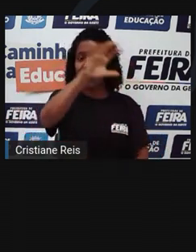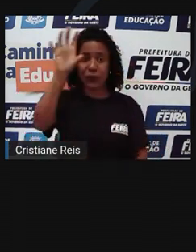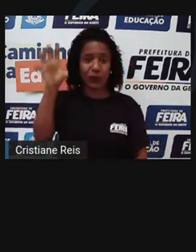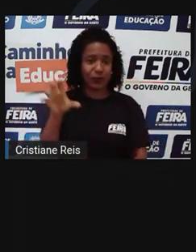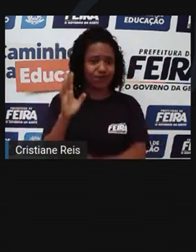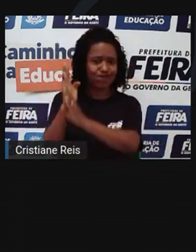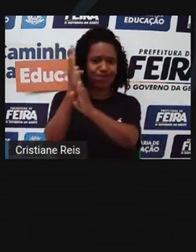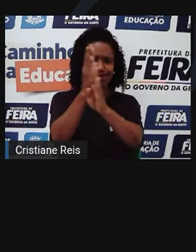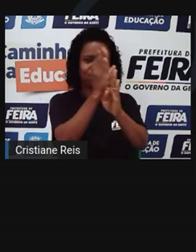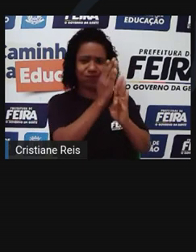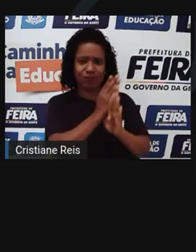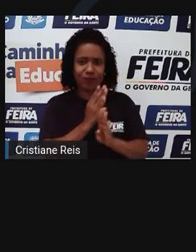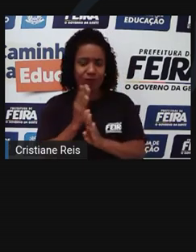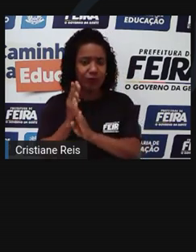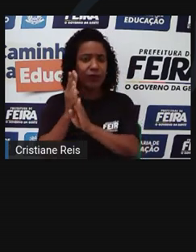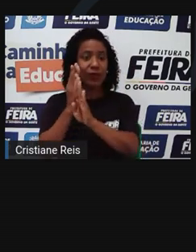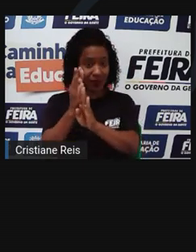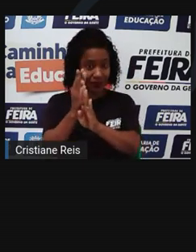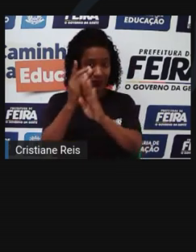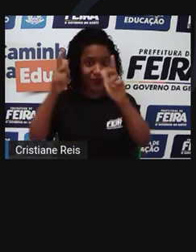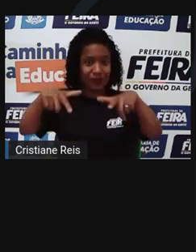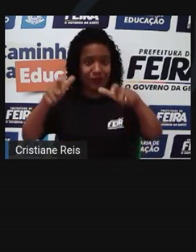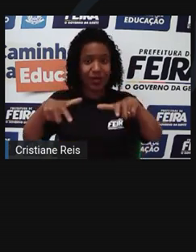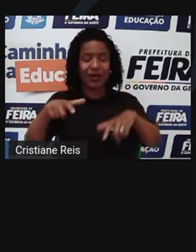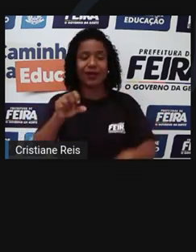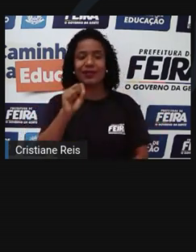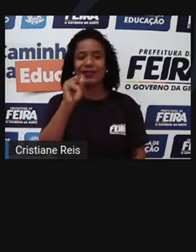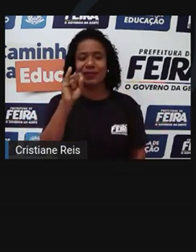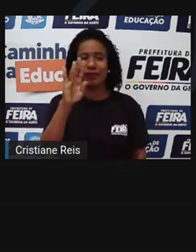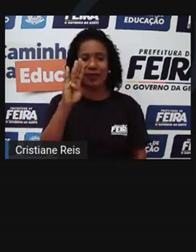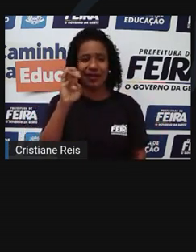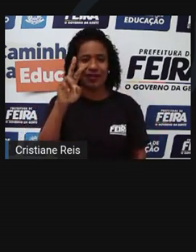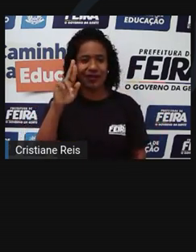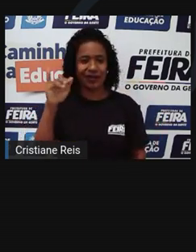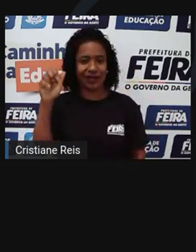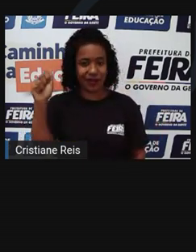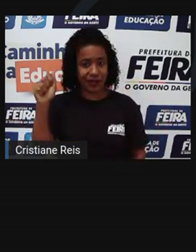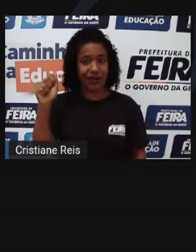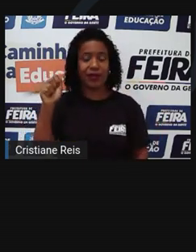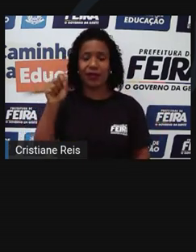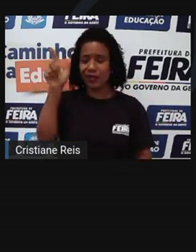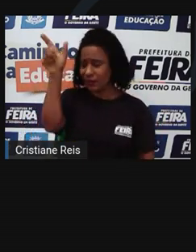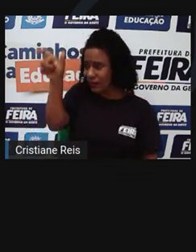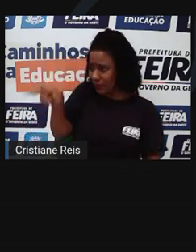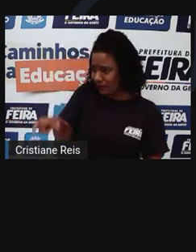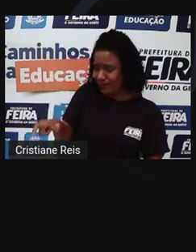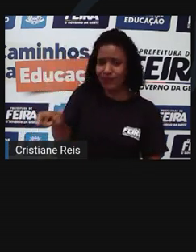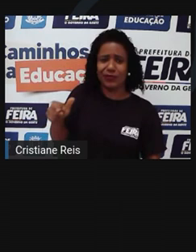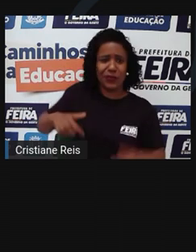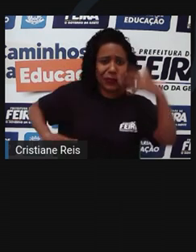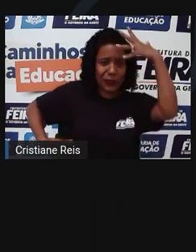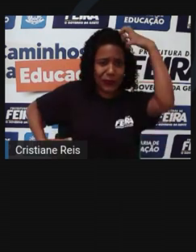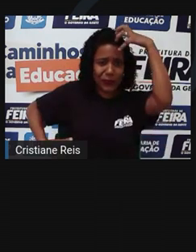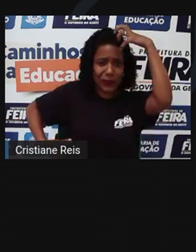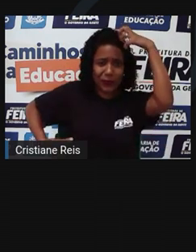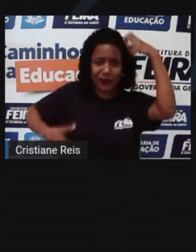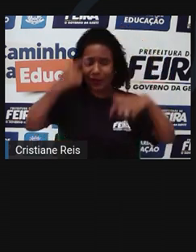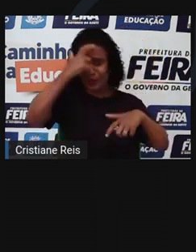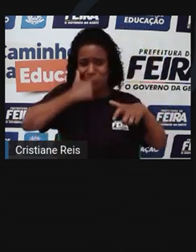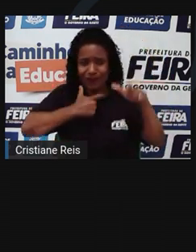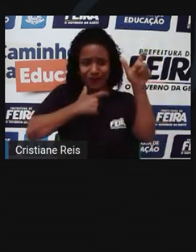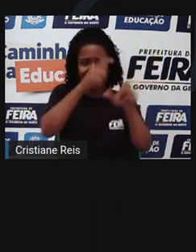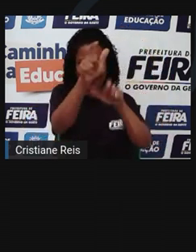por exemplo, uma nova espécie de humanos foi descoberta na Sibéria, os Homo denisova. E essas são apenas as espécies sobre as quais já temos